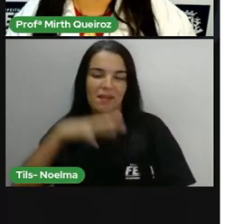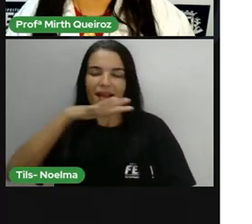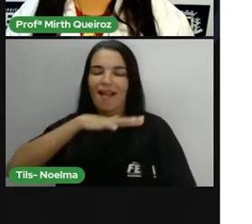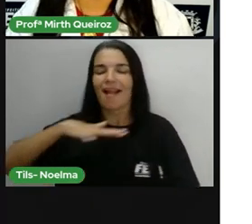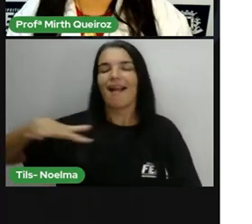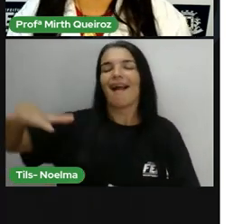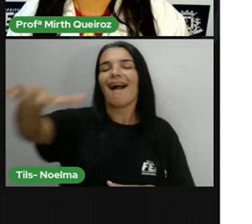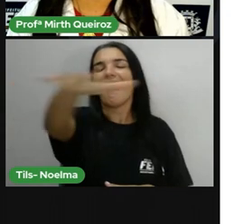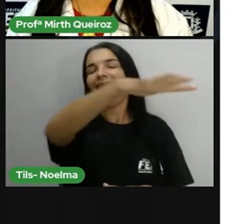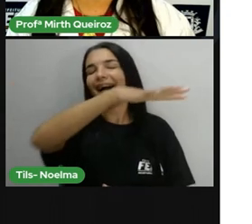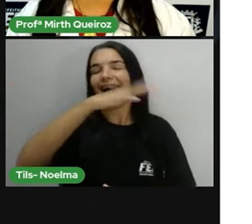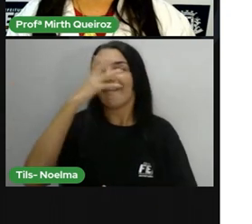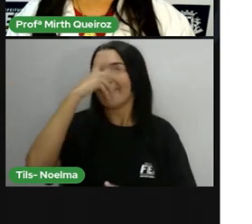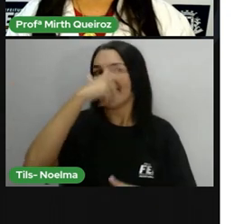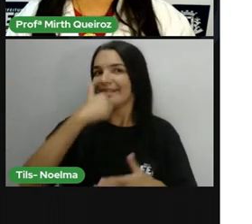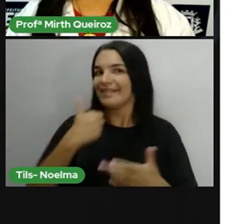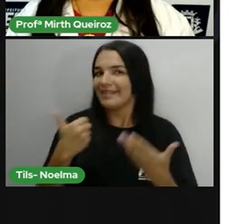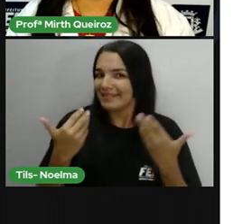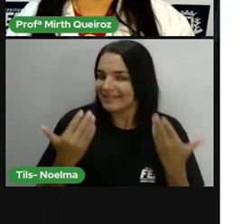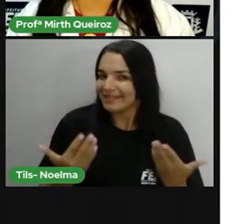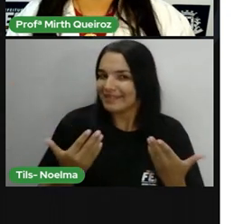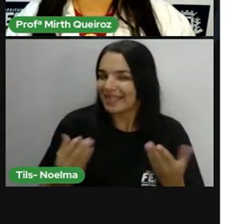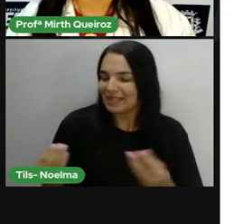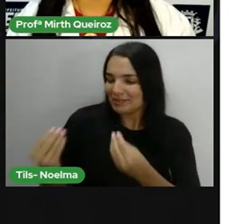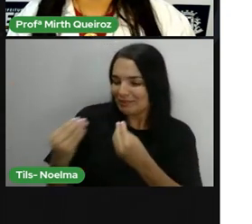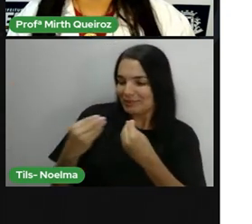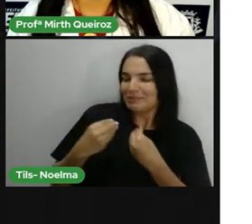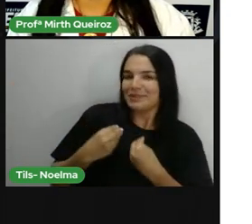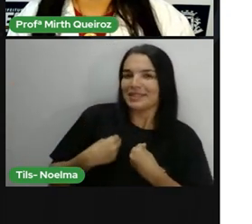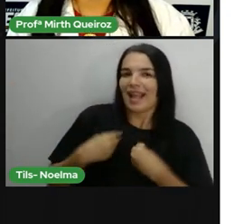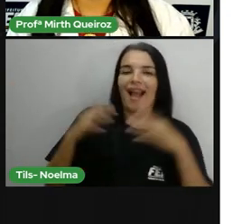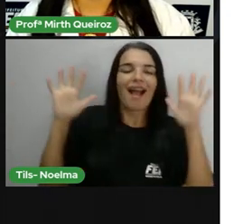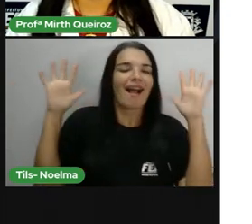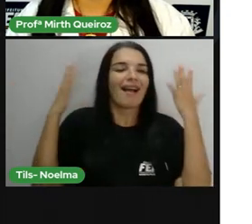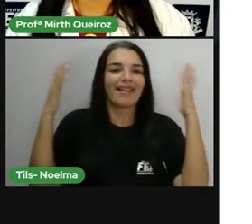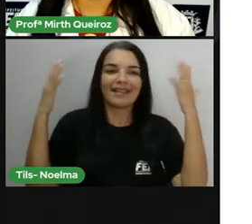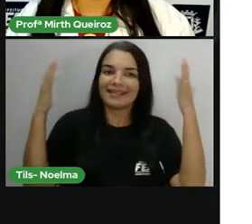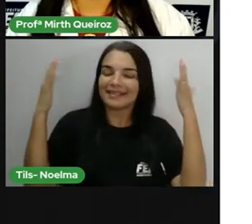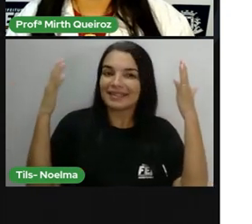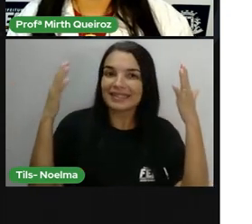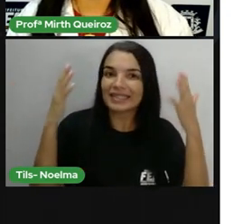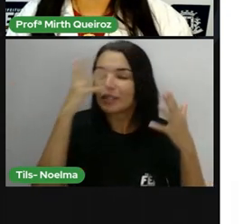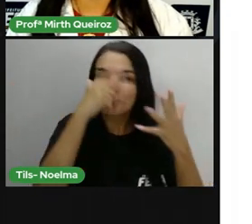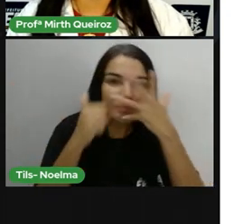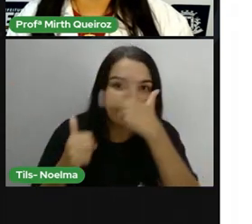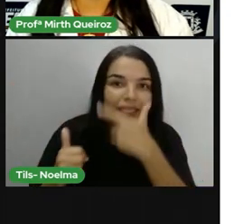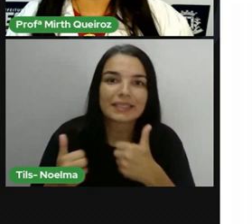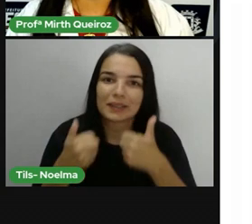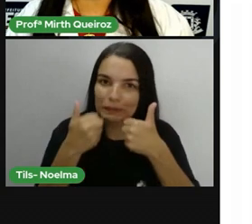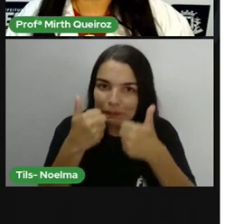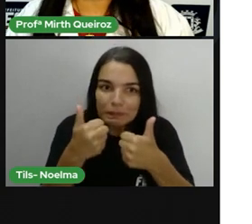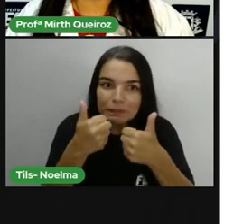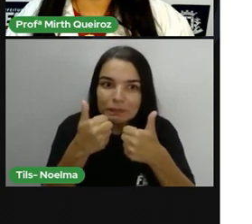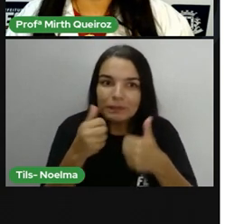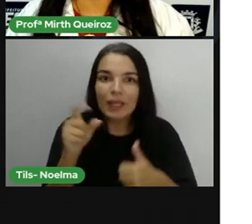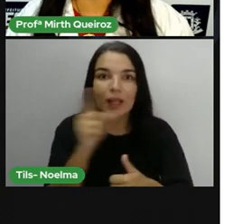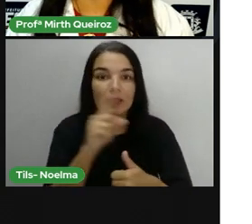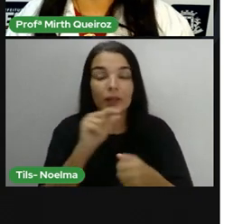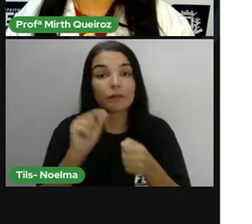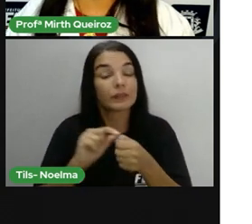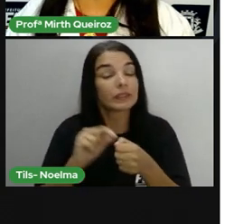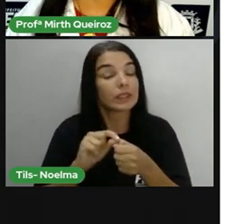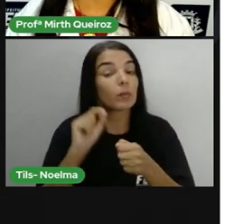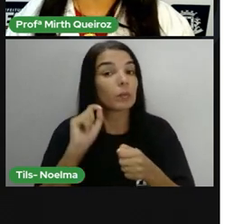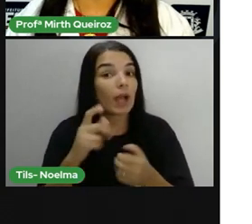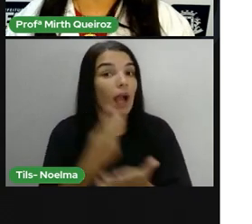paisagem maravilhosa que nos fornece essas lagoas em Feira de Santana e não fazer com